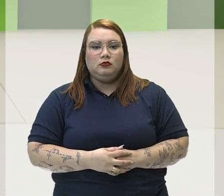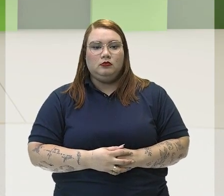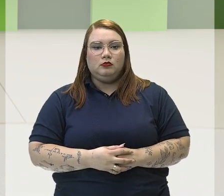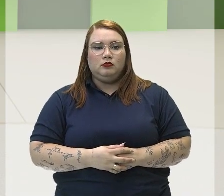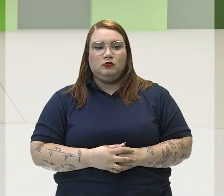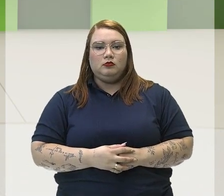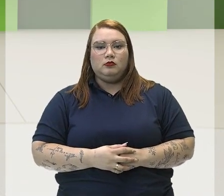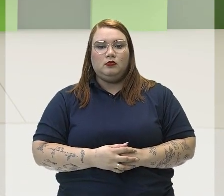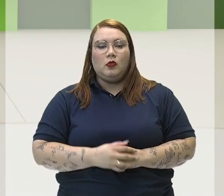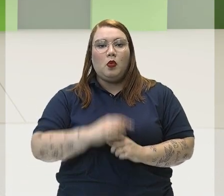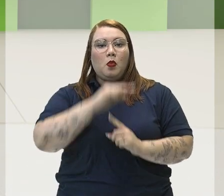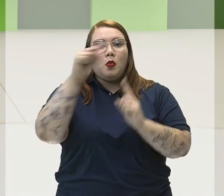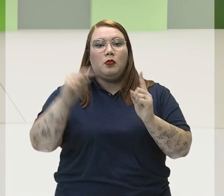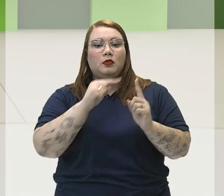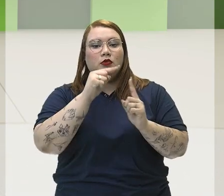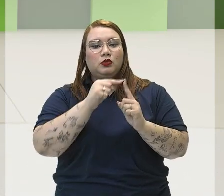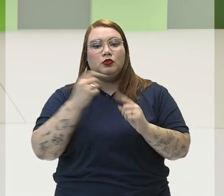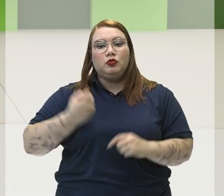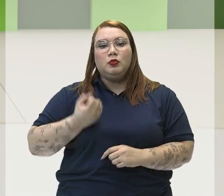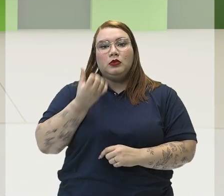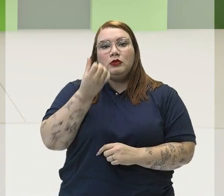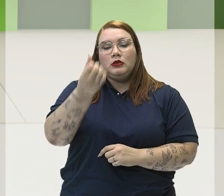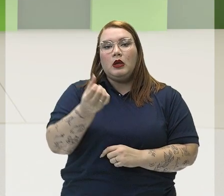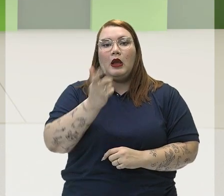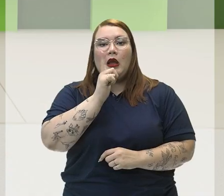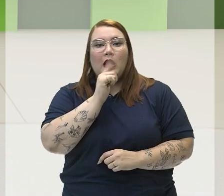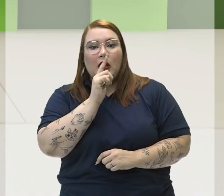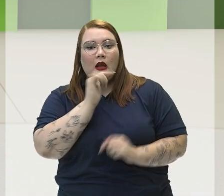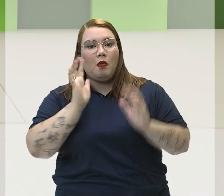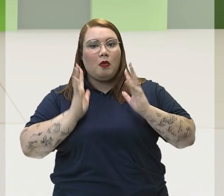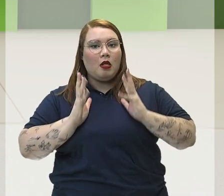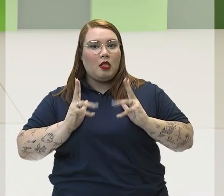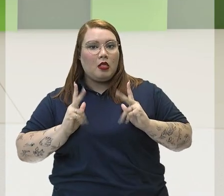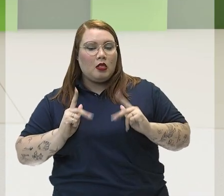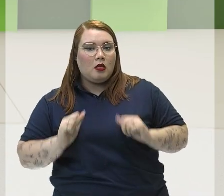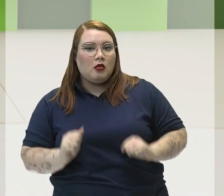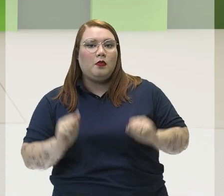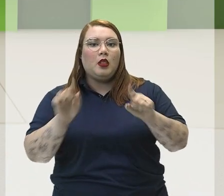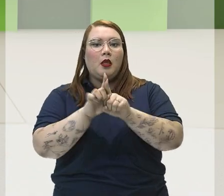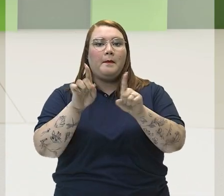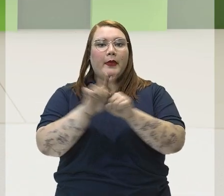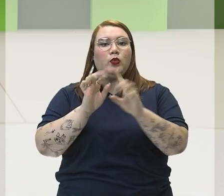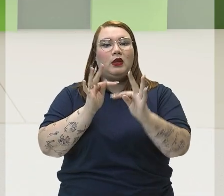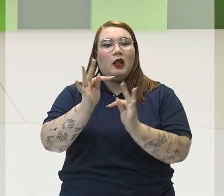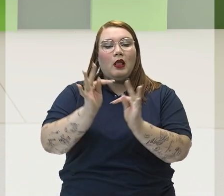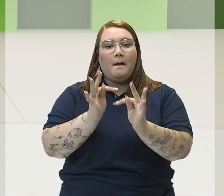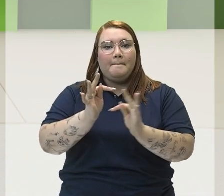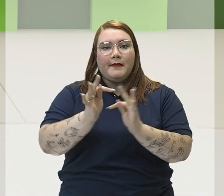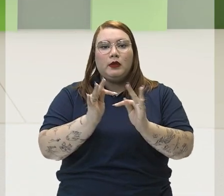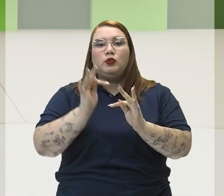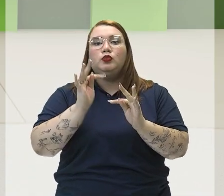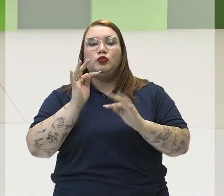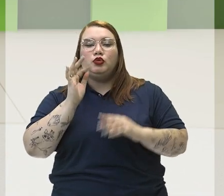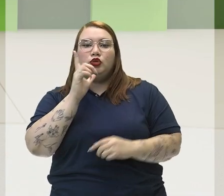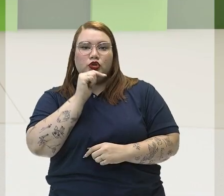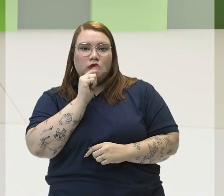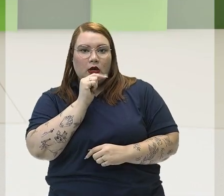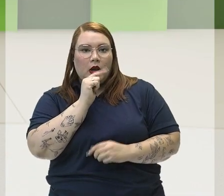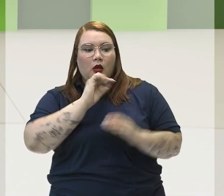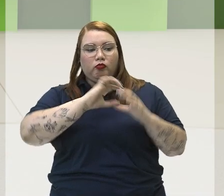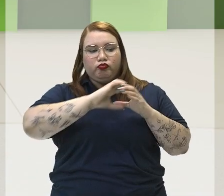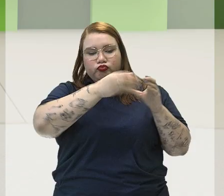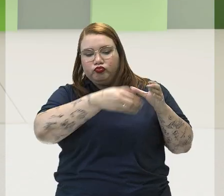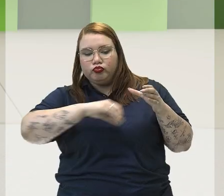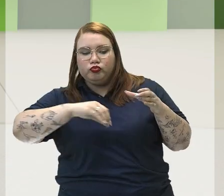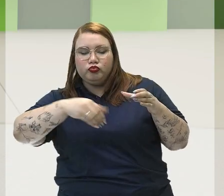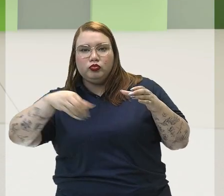objetivo de número 6, que vem falar da água potável, a importância do saneamento básico, desse bem tão